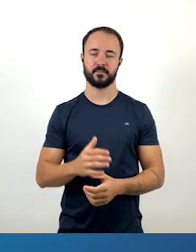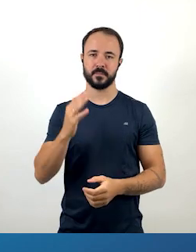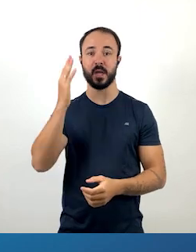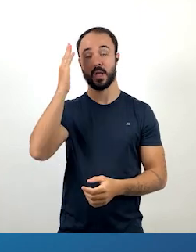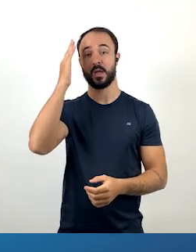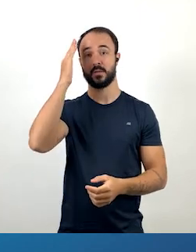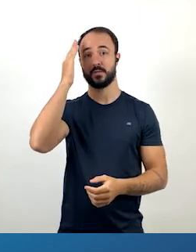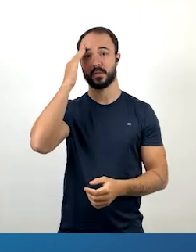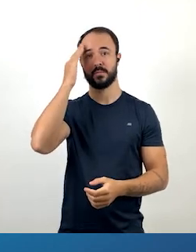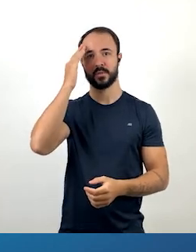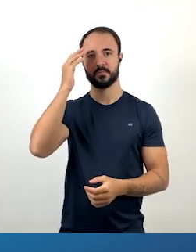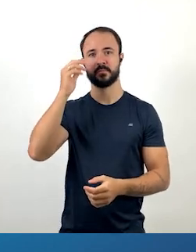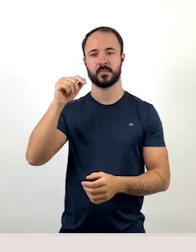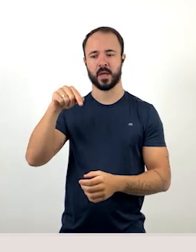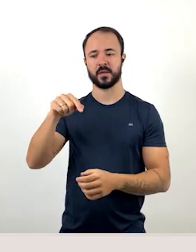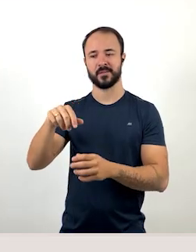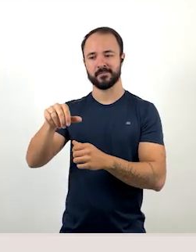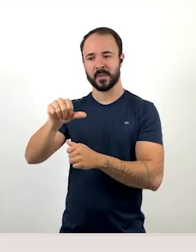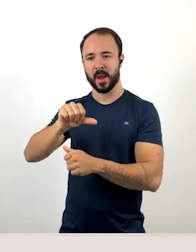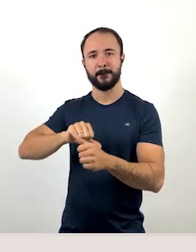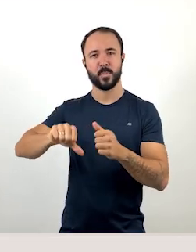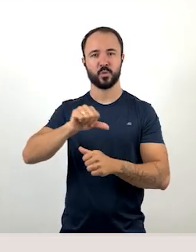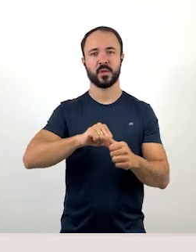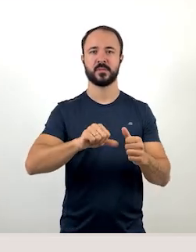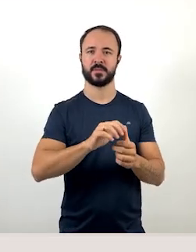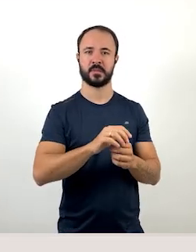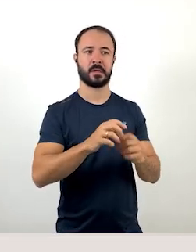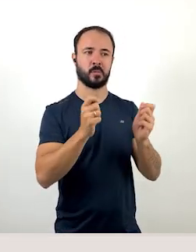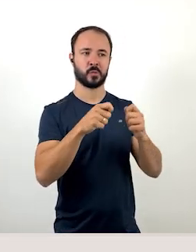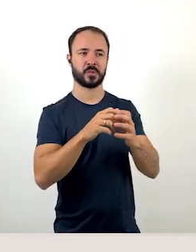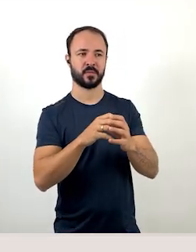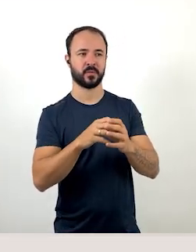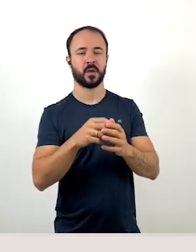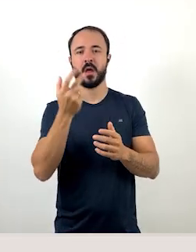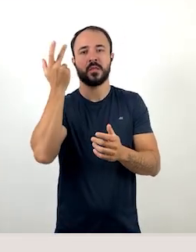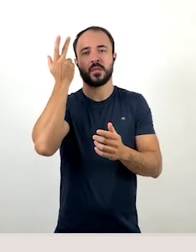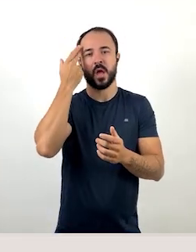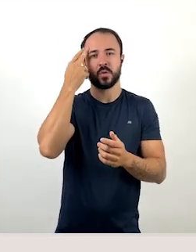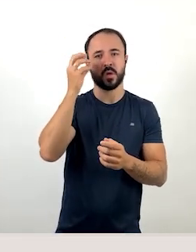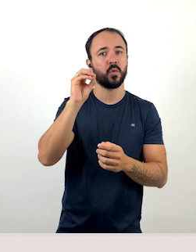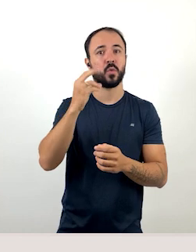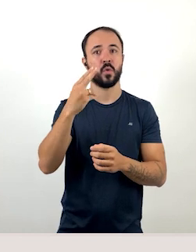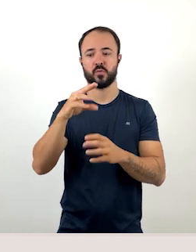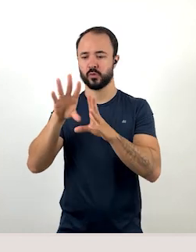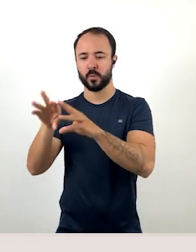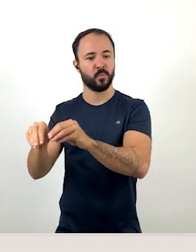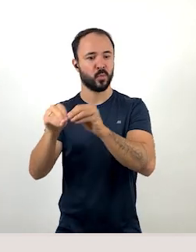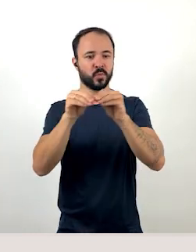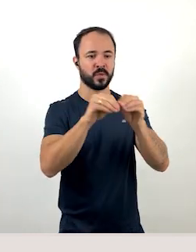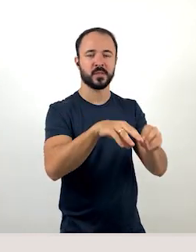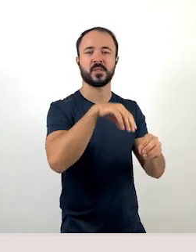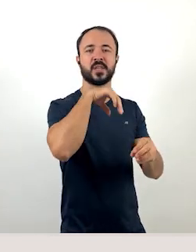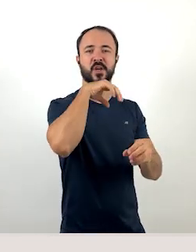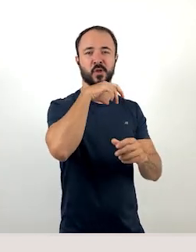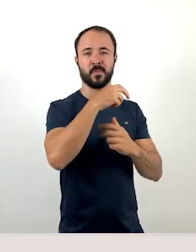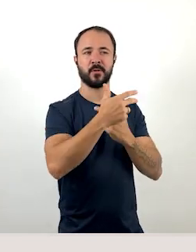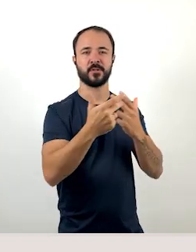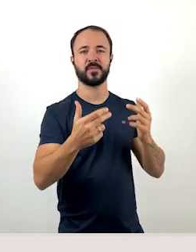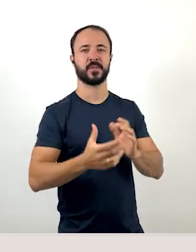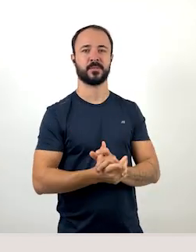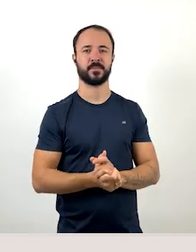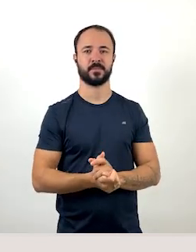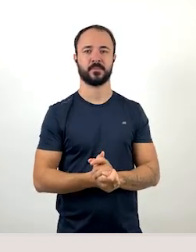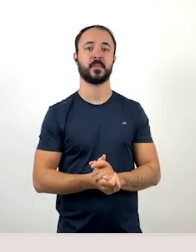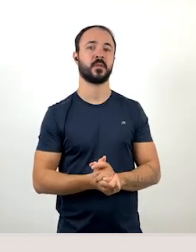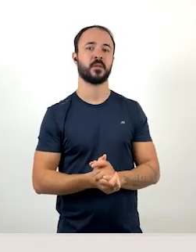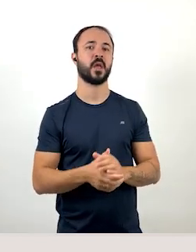Sabemos que o processo de eutrofização pode ocorrer pela ação antrópica ou naturalmente. No processo de eutrofização de águas pode ser